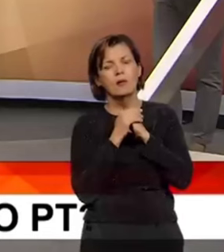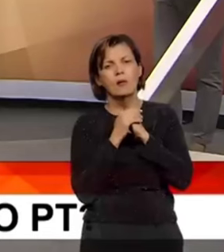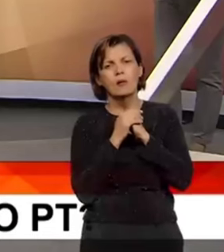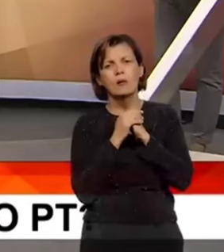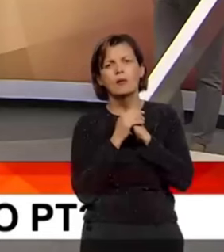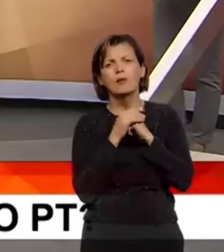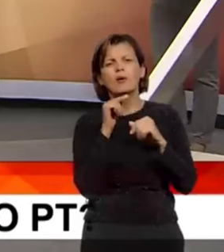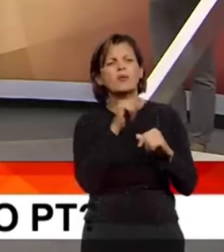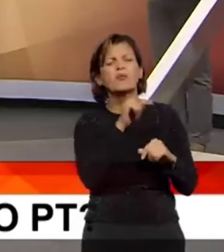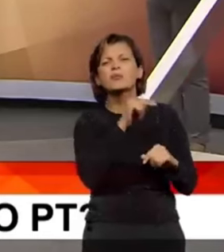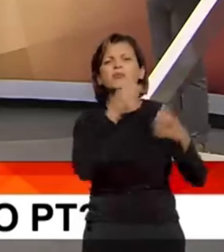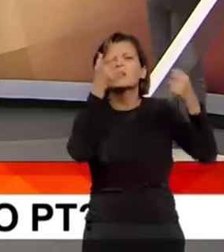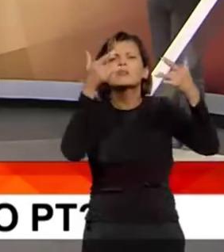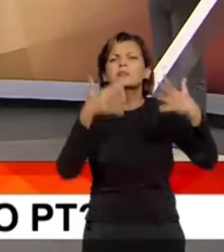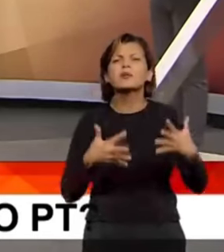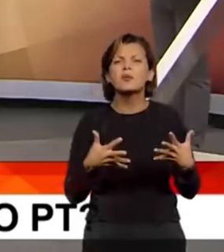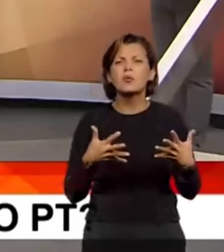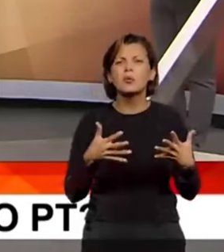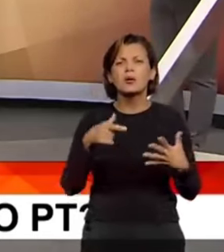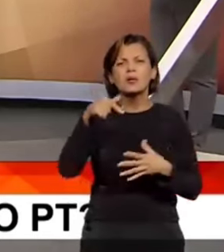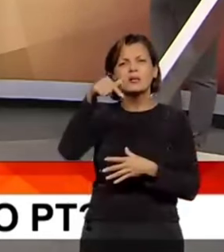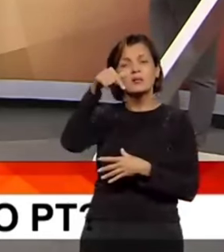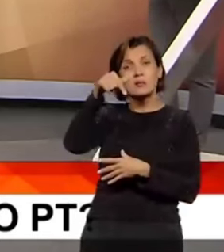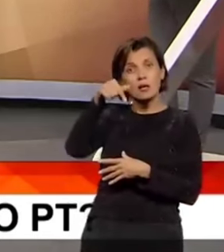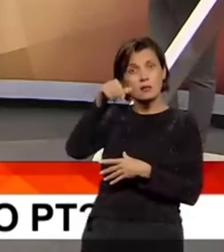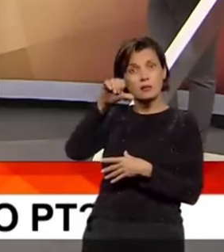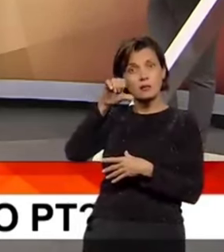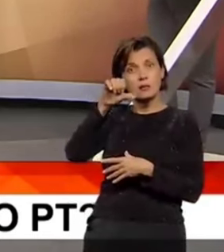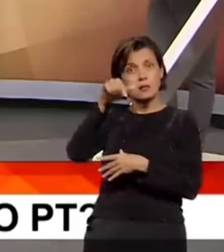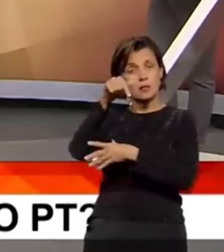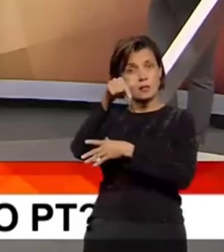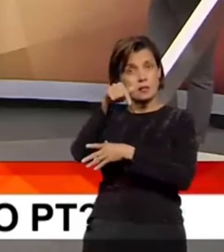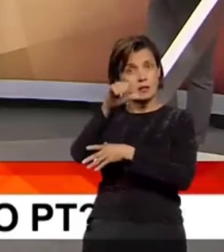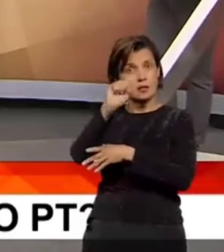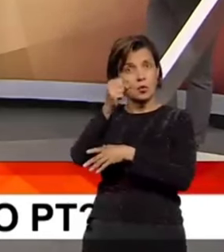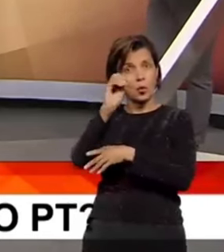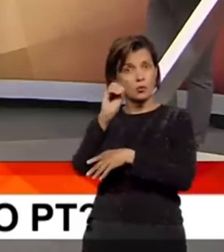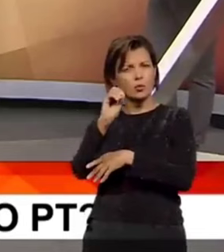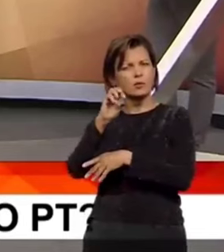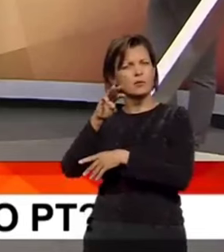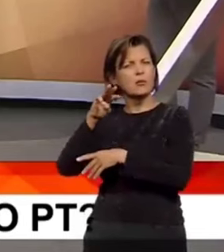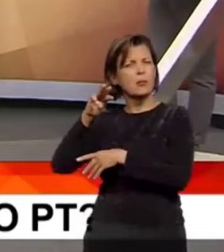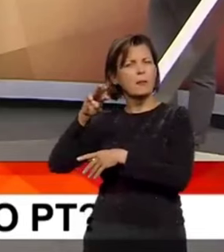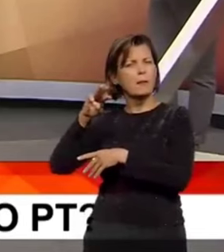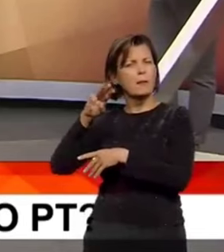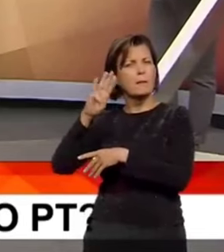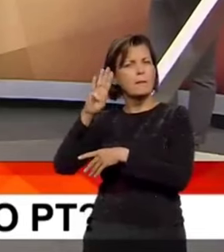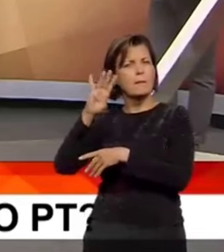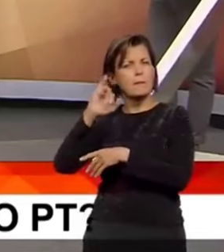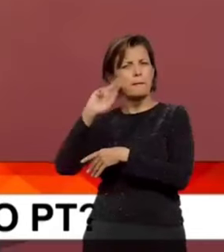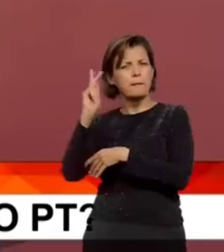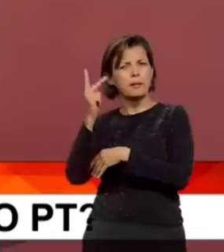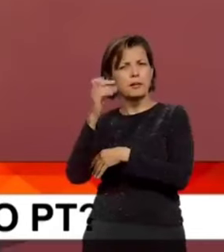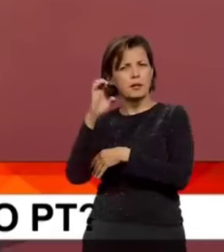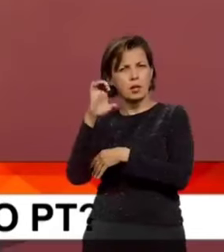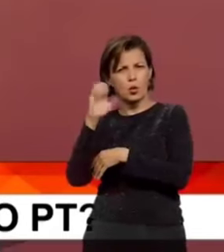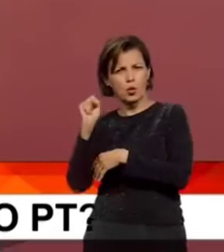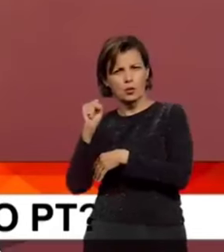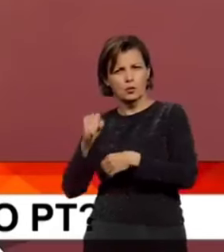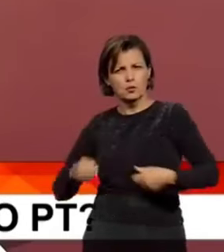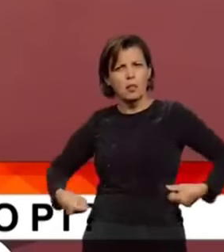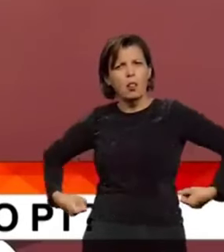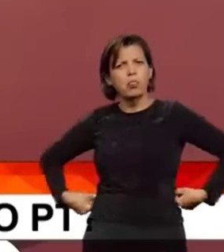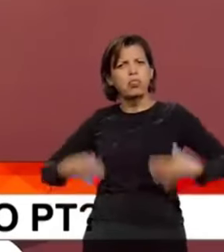qual a fonte a respeito desse número 700 bilhões mais dar essa forte é só você digitar no Google 700 bilhões